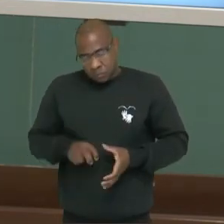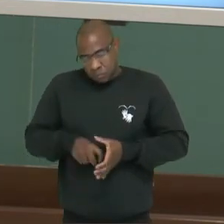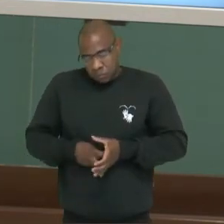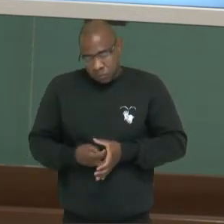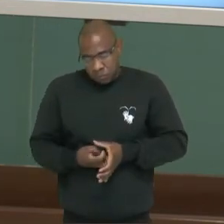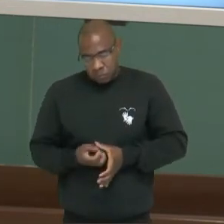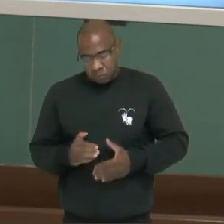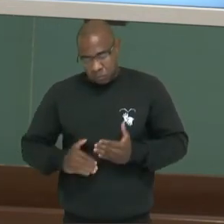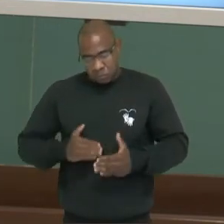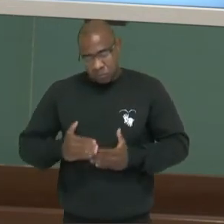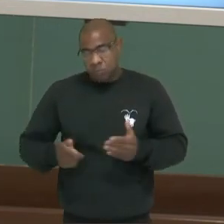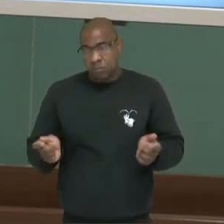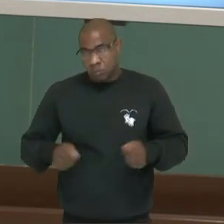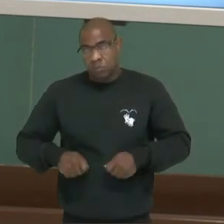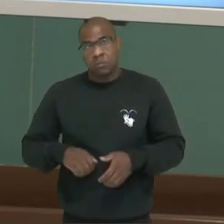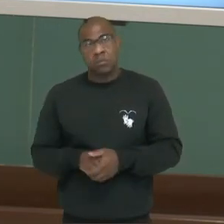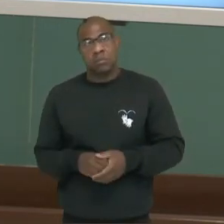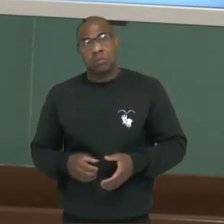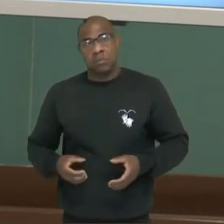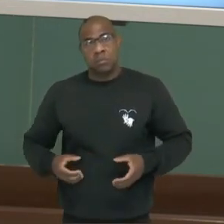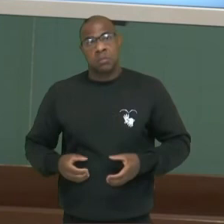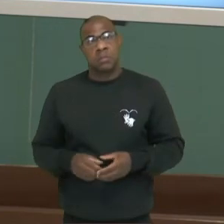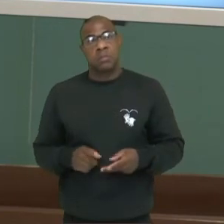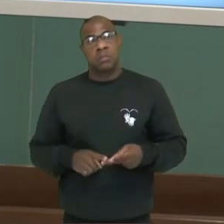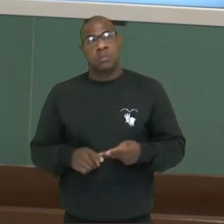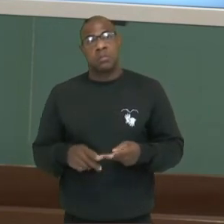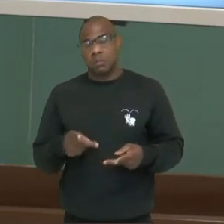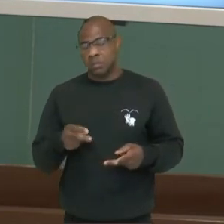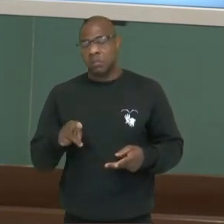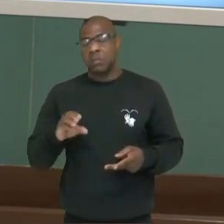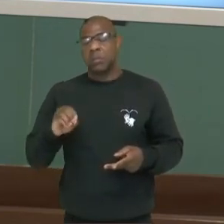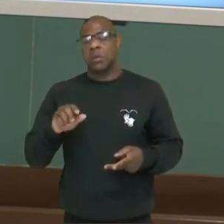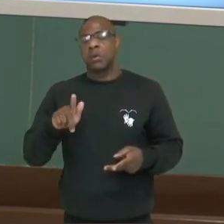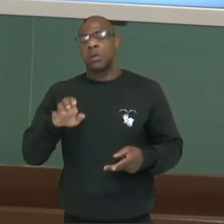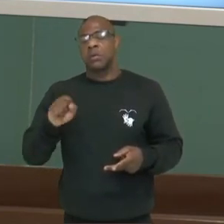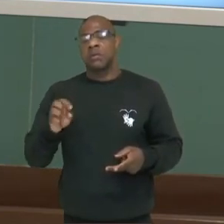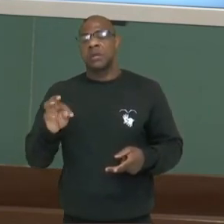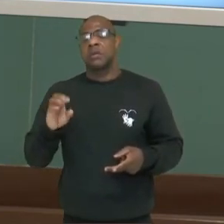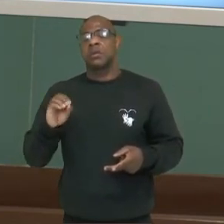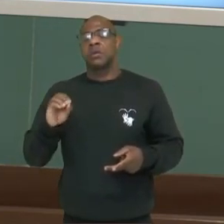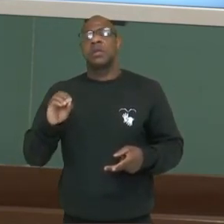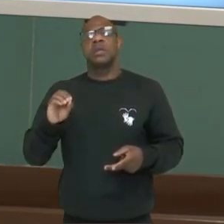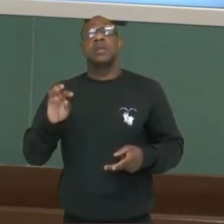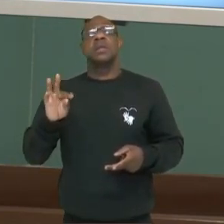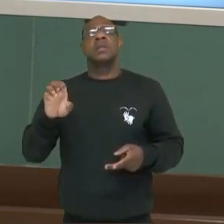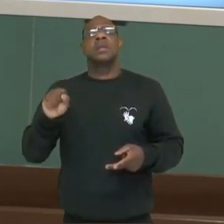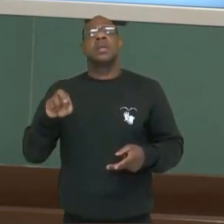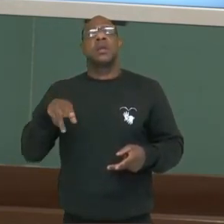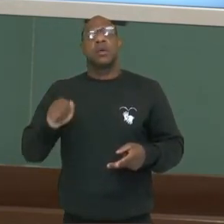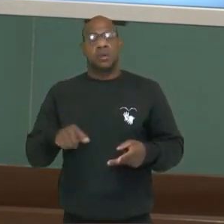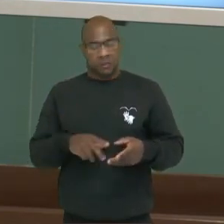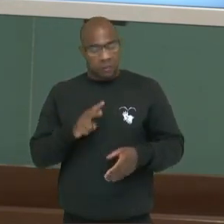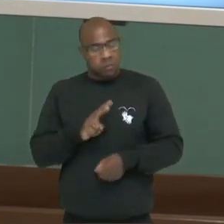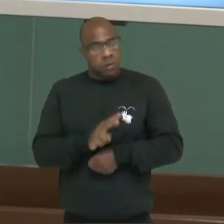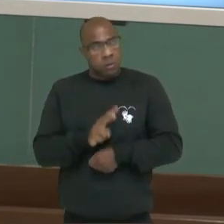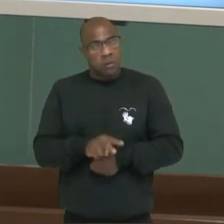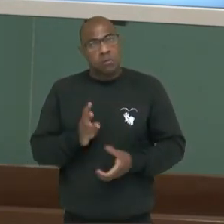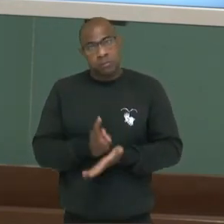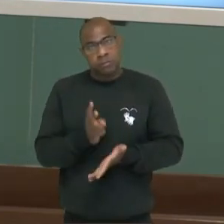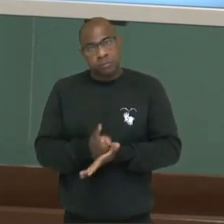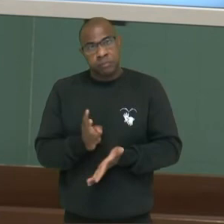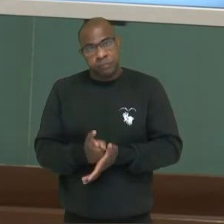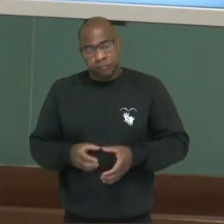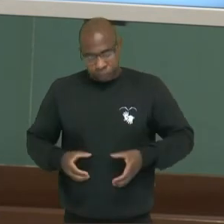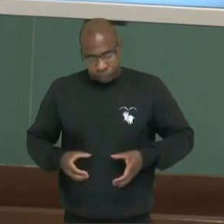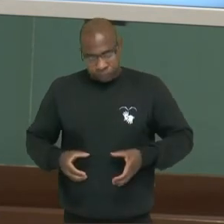desenvolver. E a progesterona, quando ocorre a gravidez, ela vai manter esse endométrio lá durante todo o